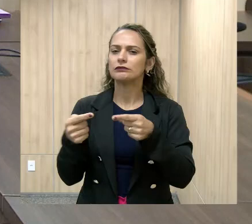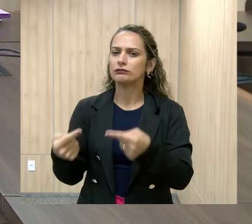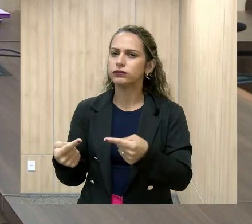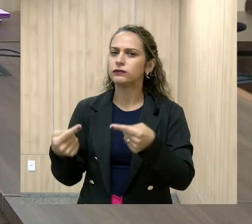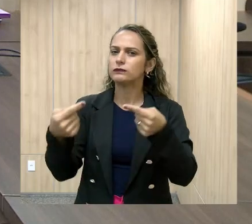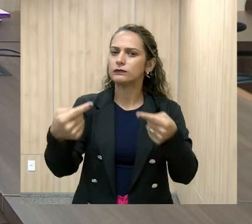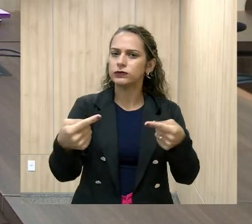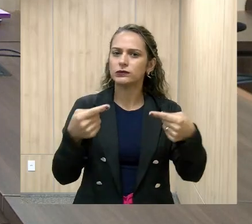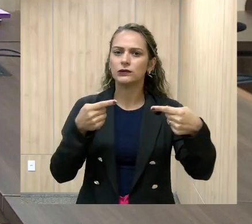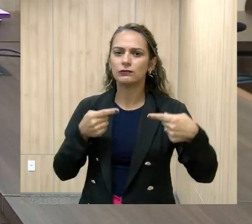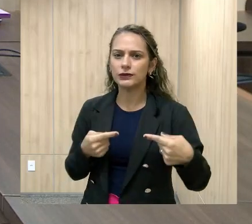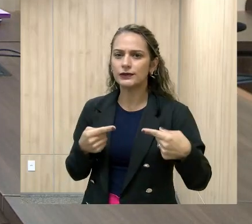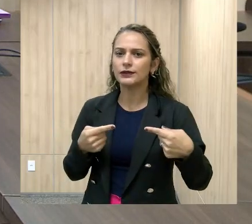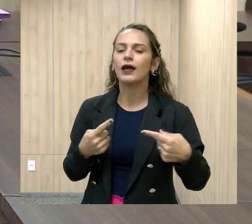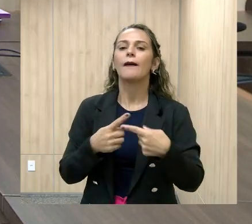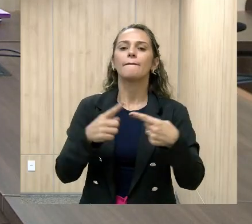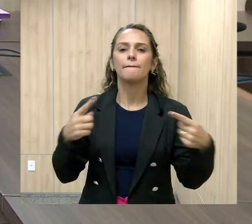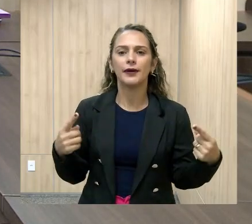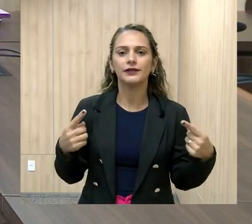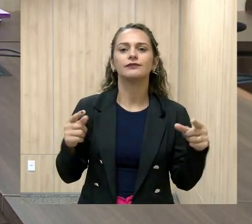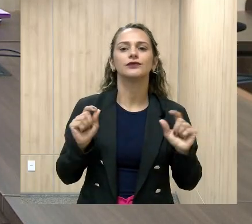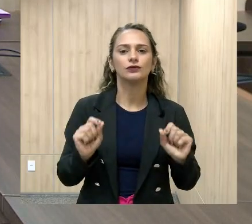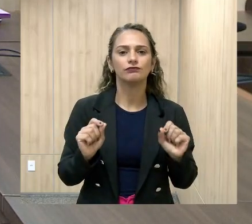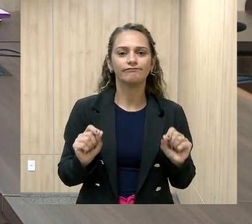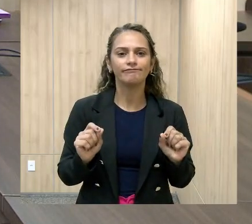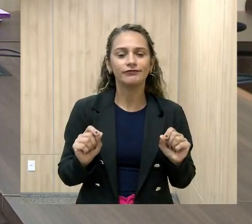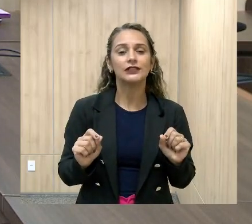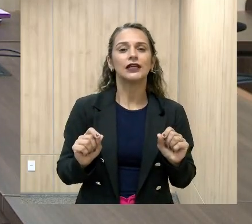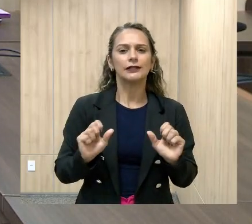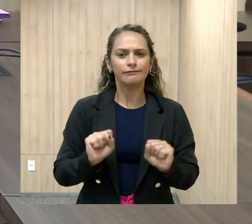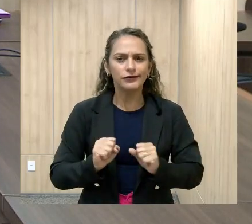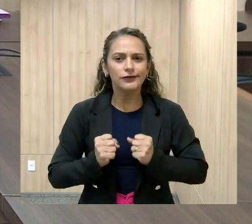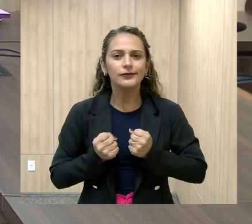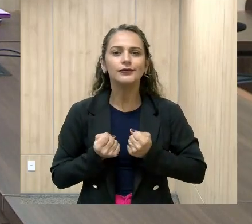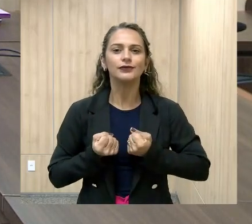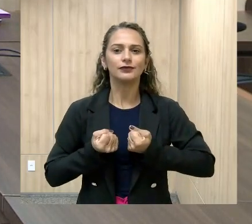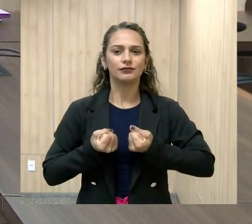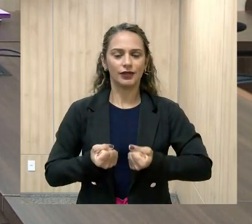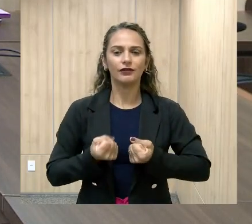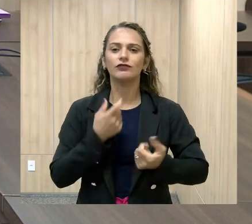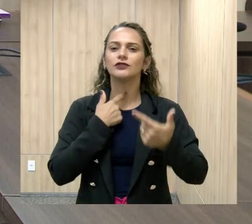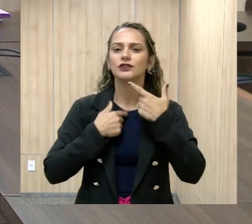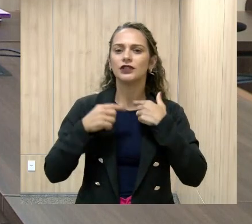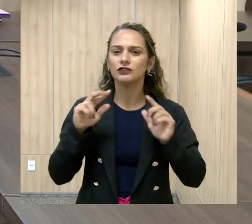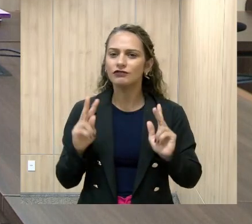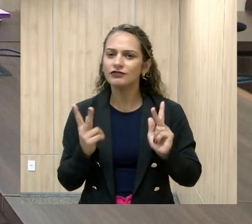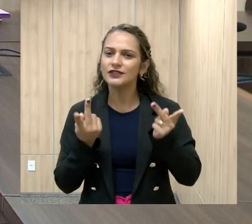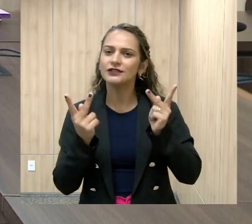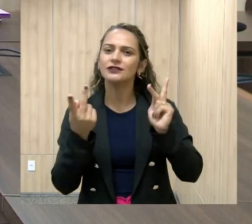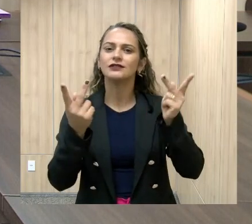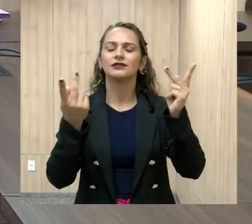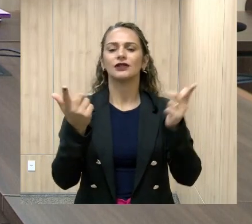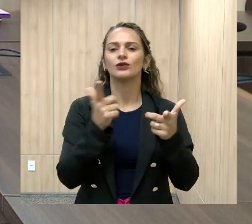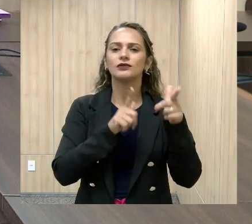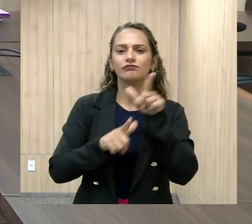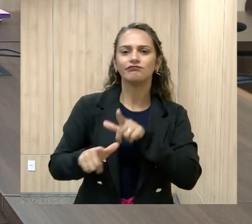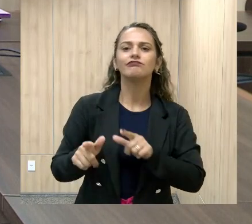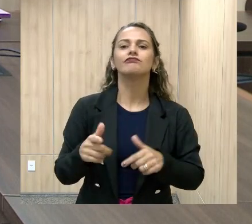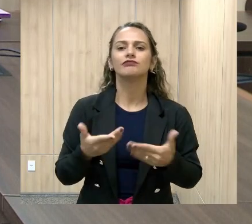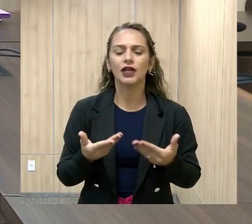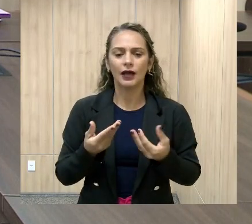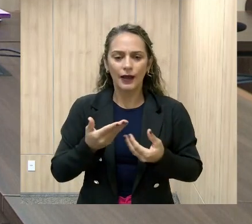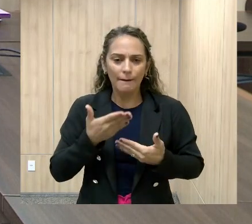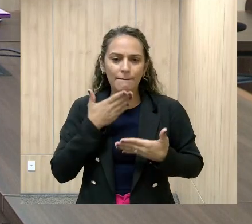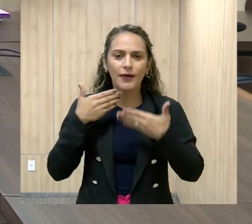as nossas dificuldades também mas que a gente recobre o ânimo aqui a coragem a vontade de vencer e que